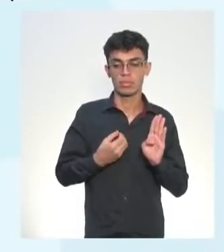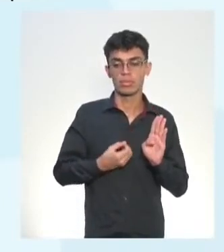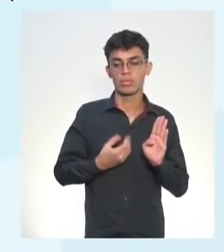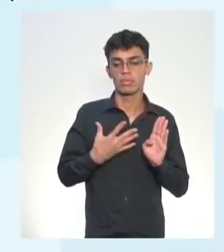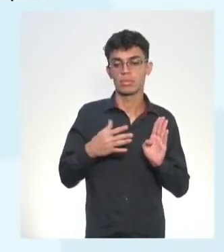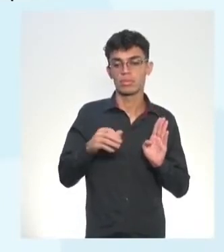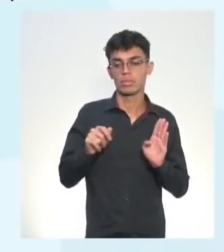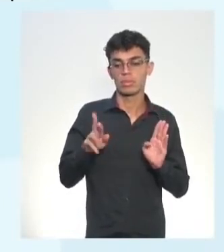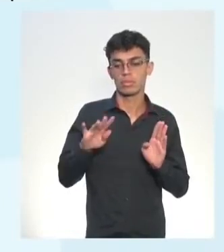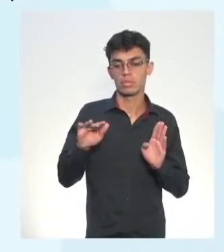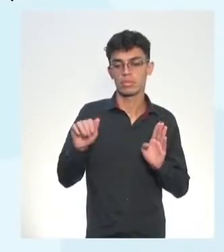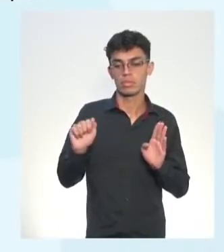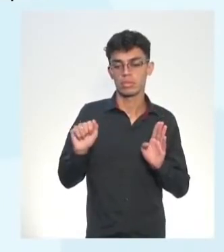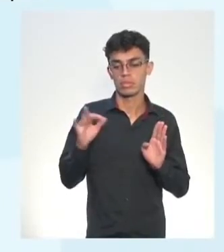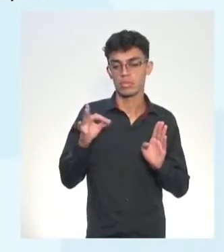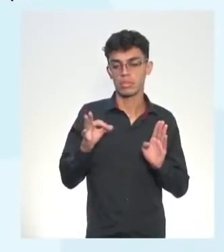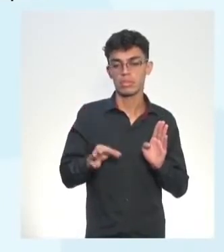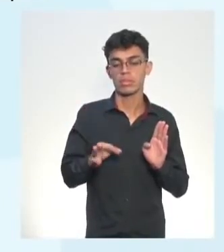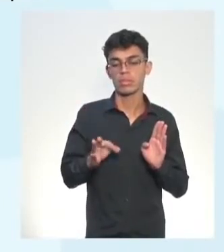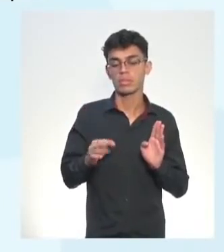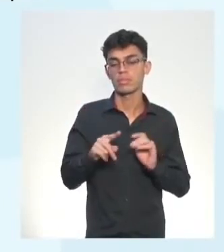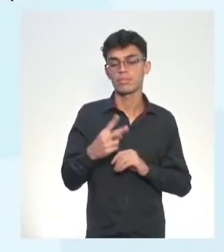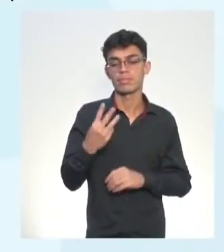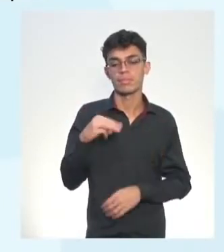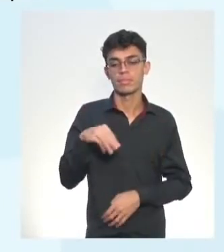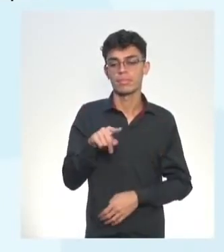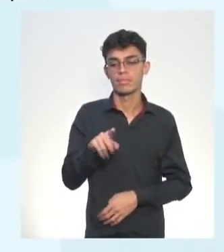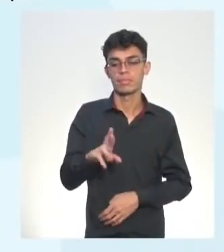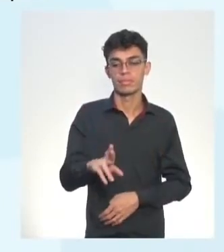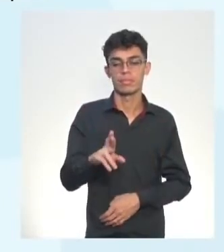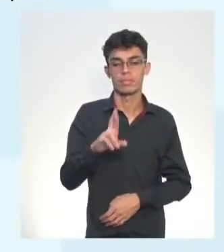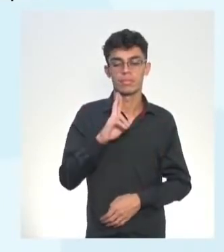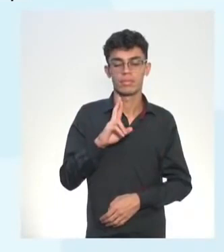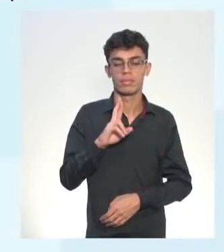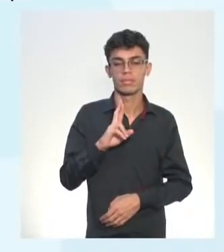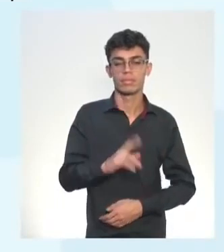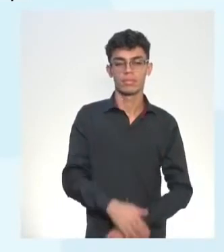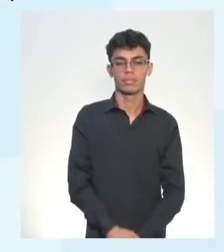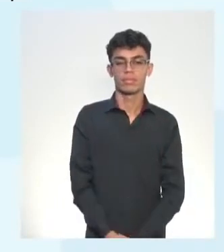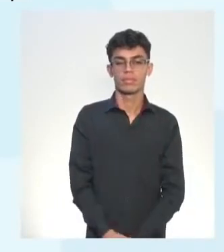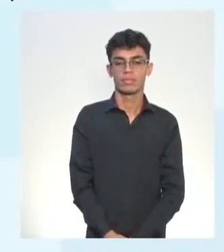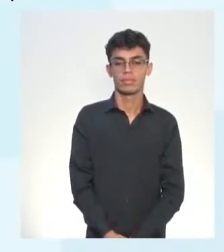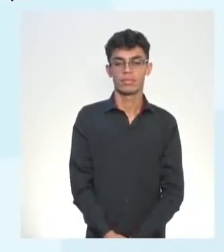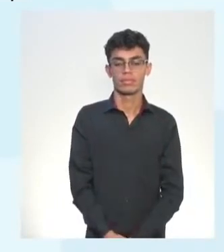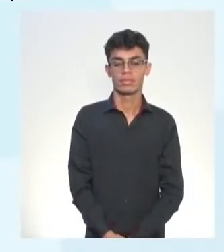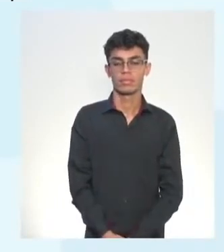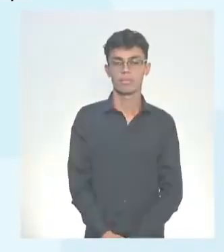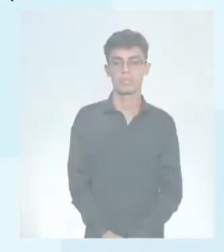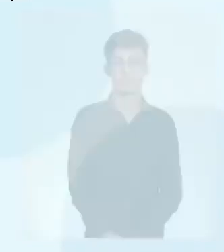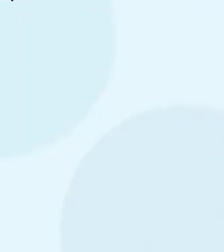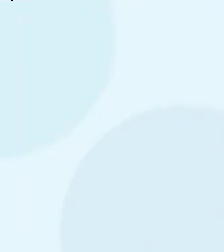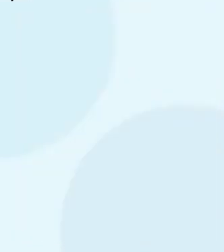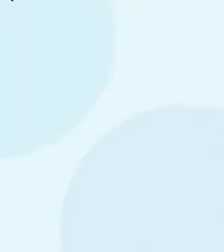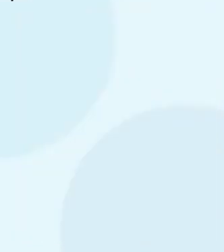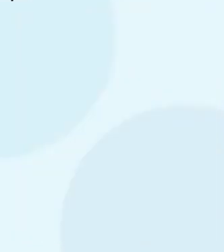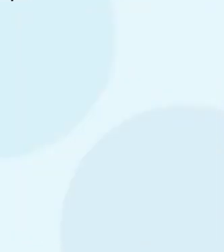você calcular a área, tá certo? Vocês têm 2 minutos para trazer resposta para a gente aqui no chat. Obrigada.